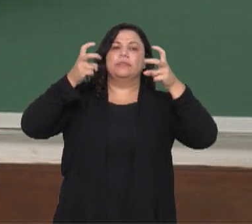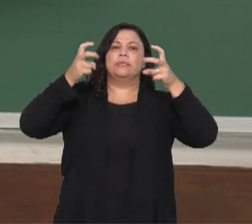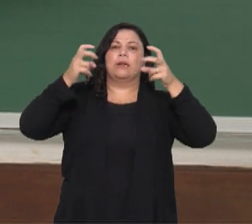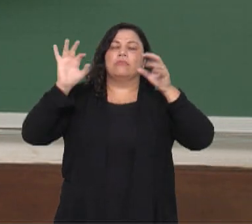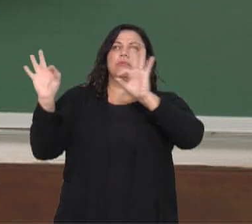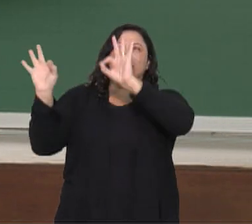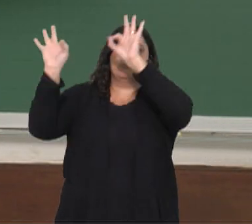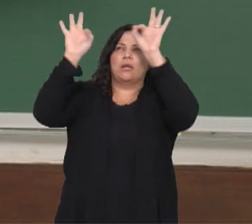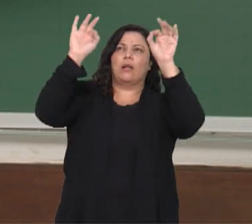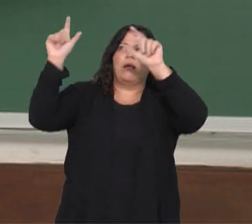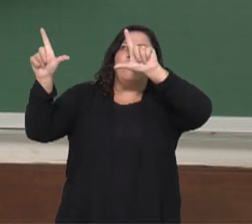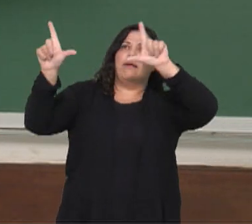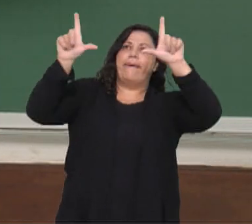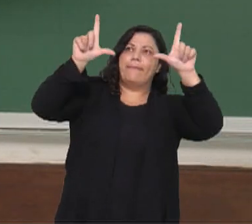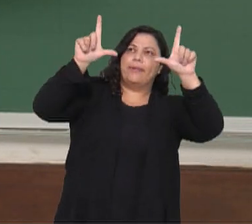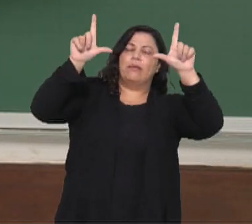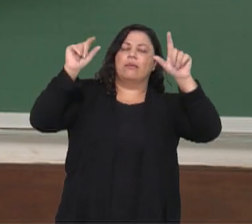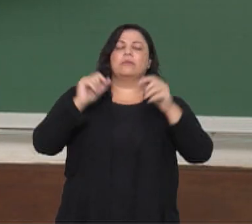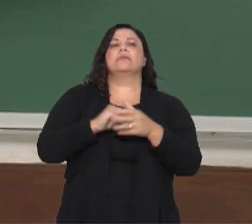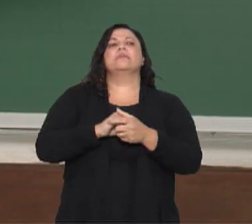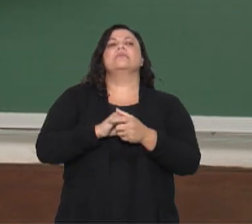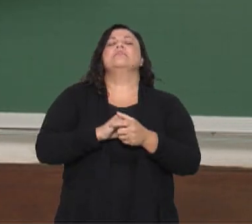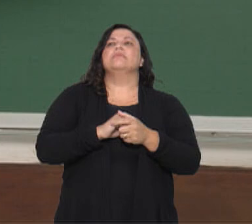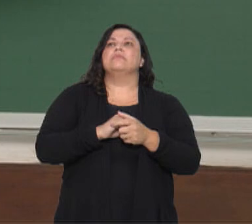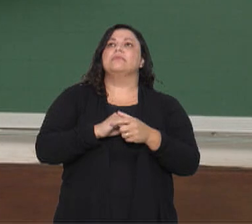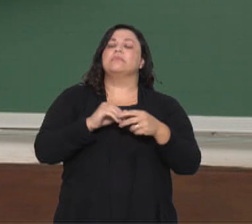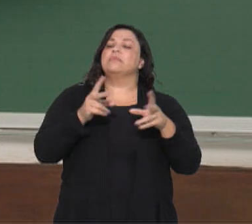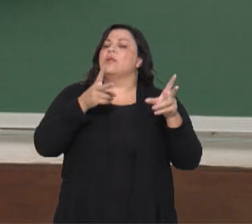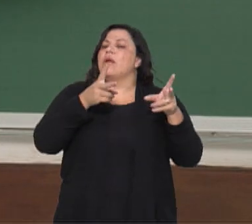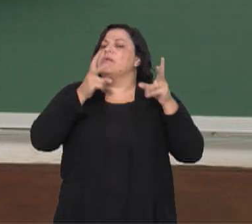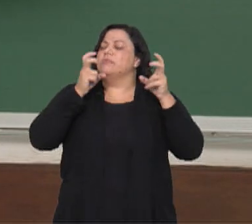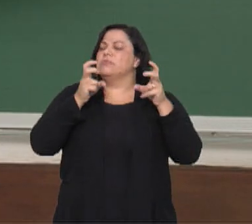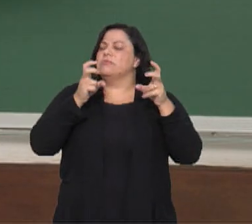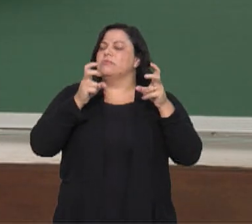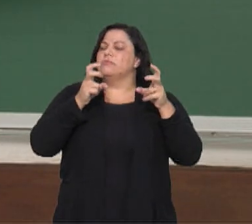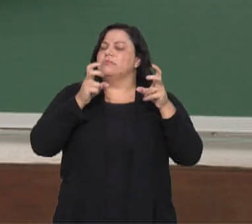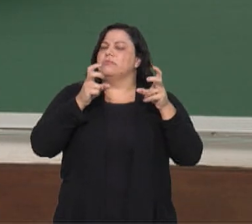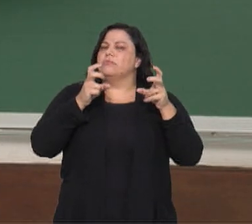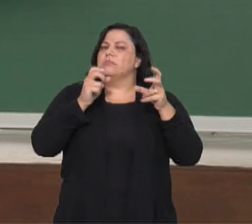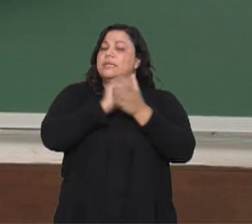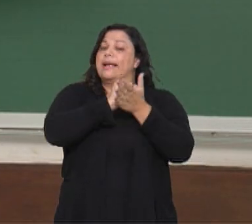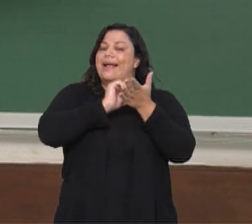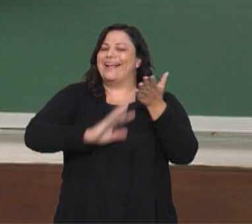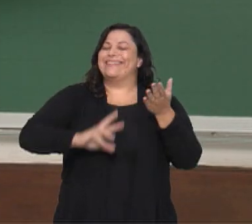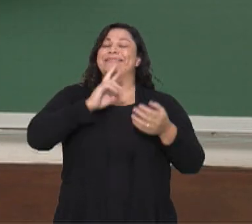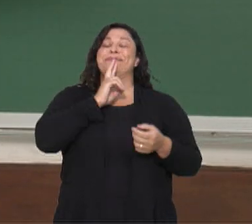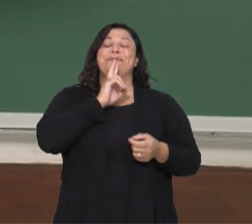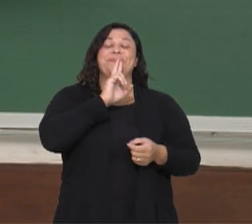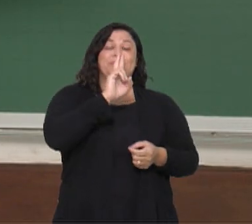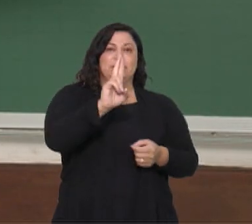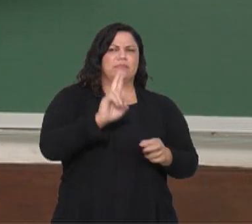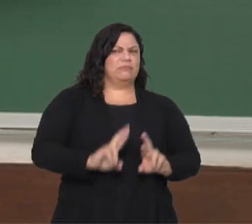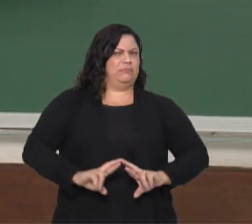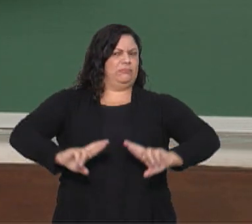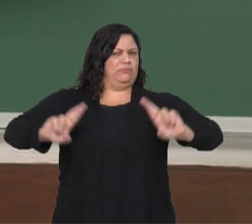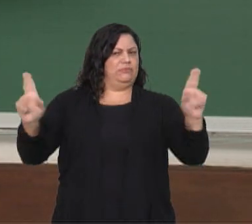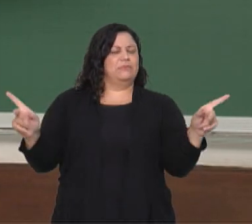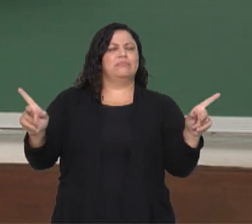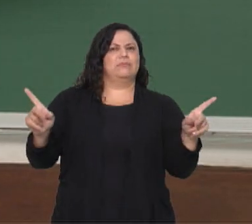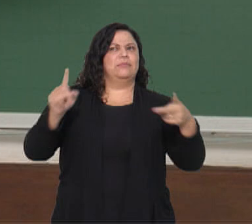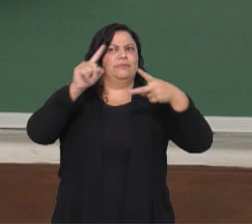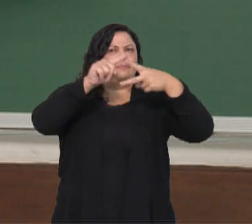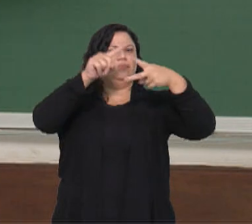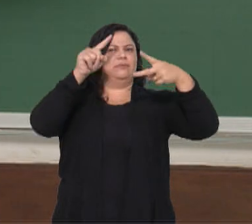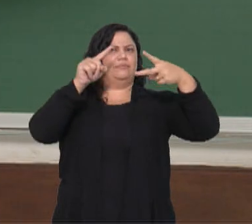duas imagens. Aponte para nós na atividade, responda em seu caderno qual a diferença entre as duas